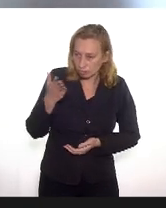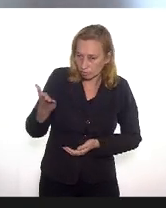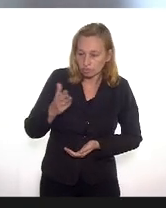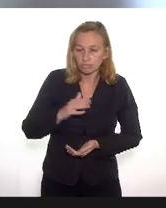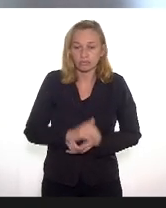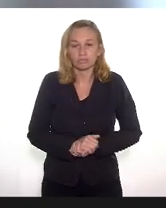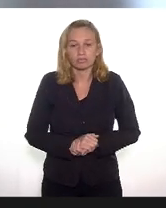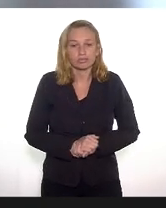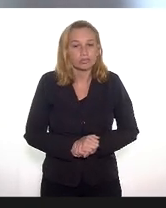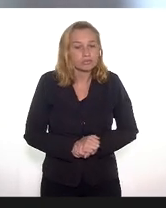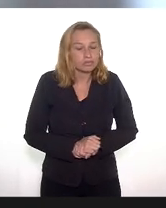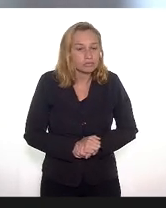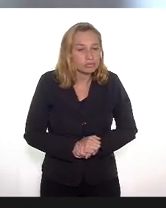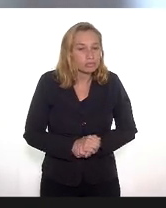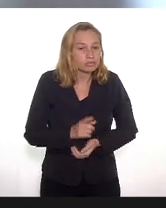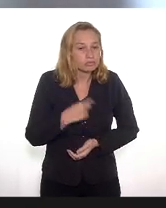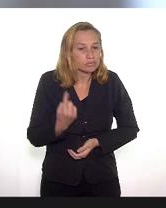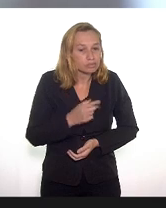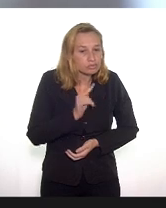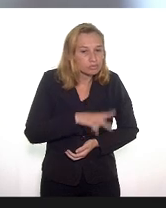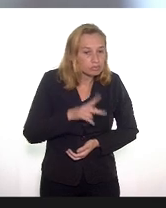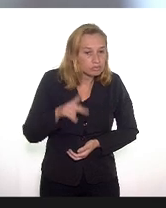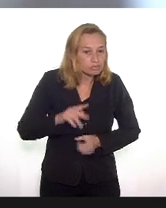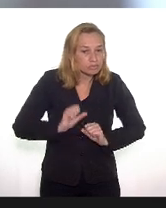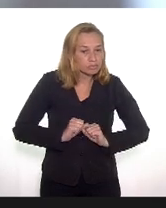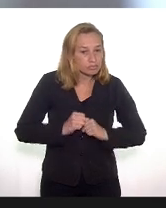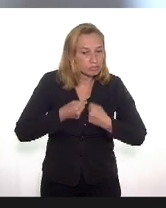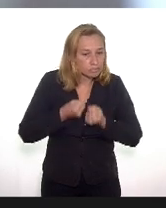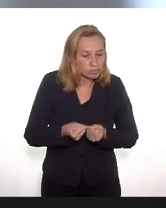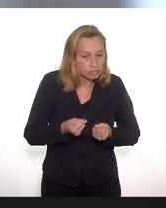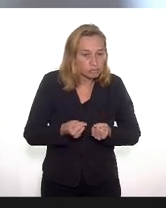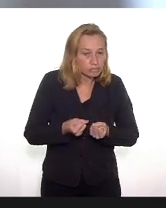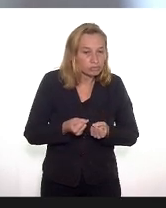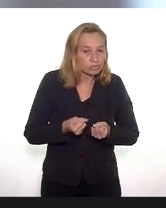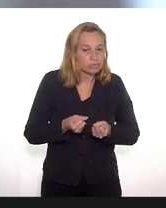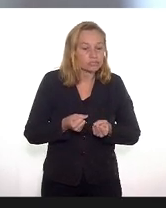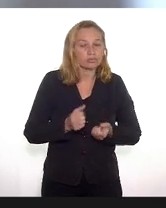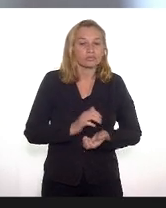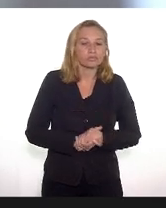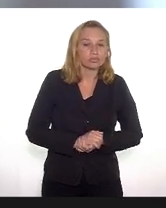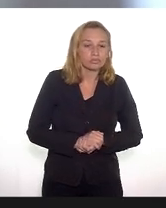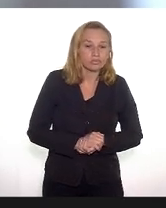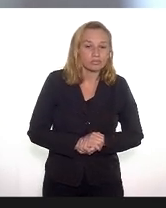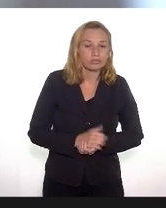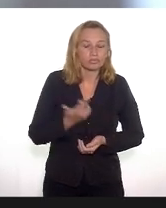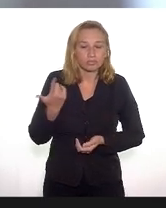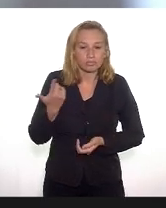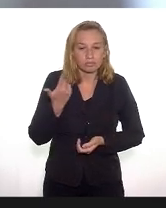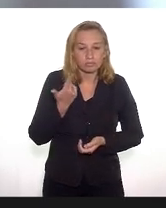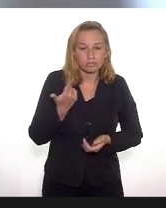Né. Nossos professores se dedicaram muito, os professores da SEDUC, para